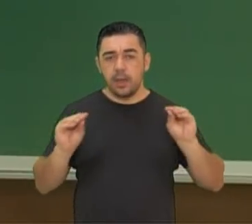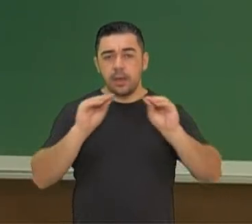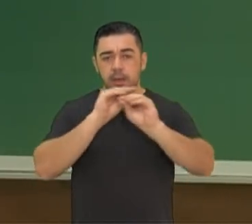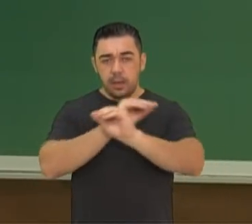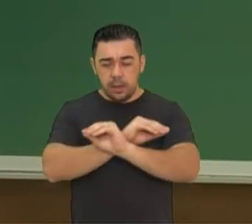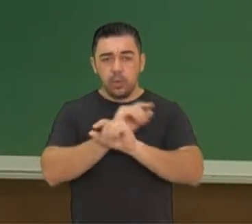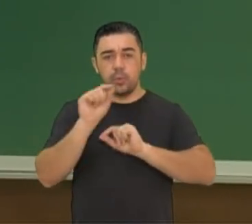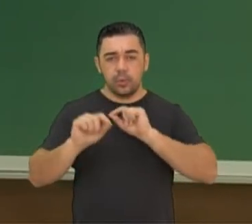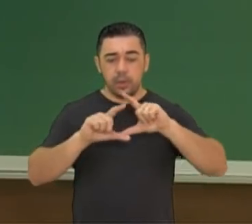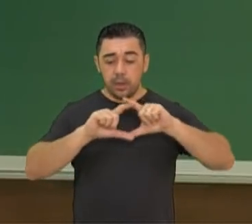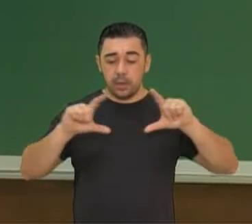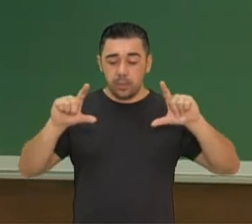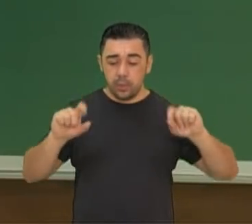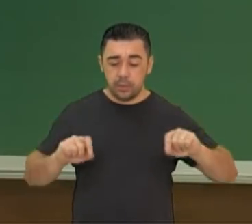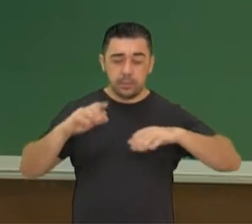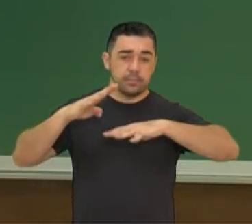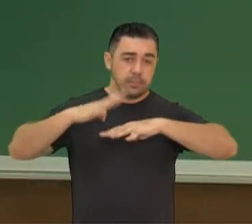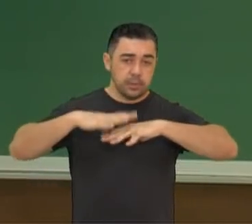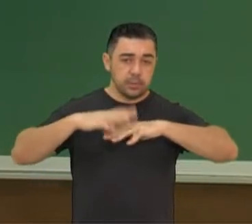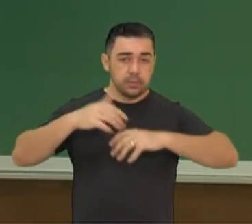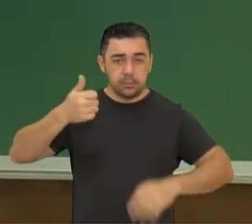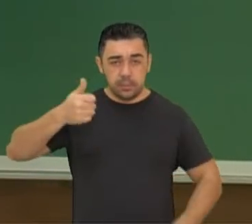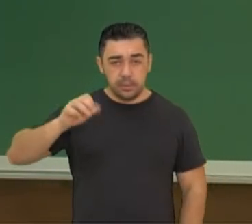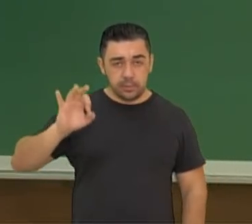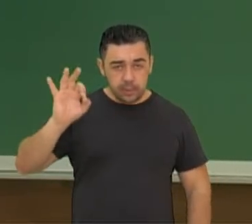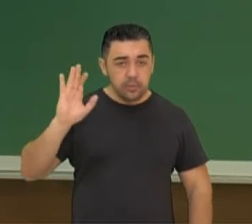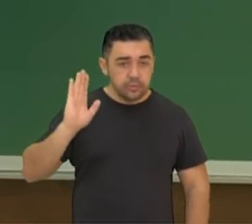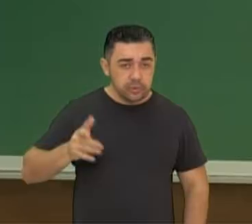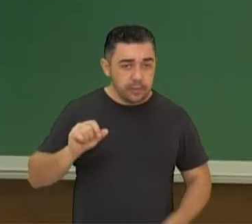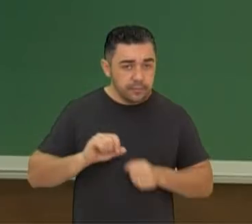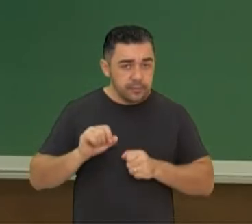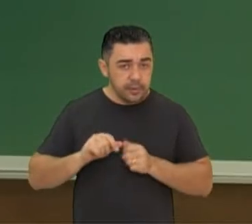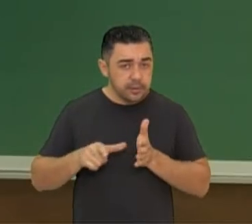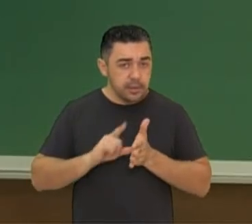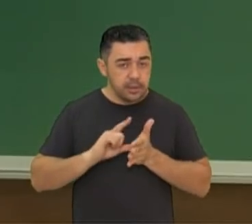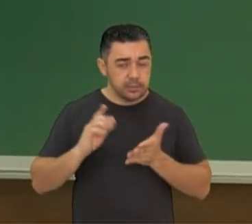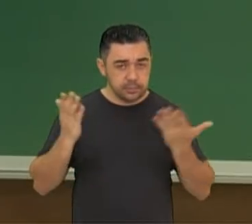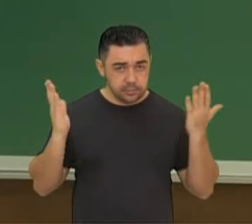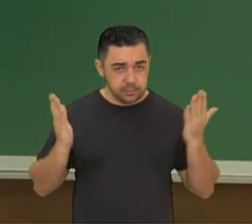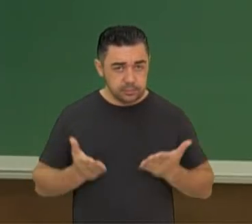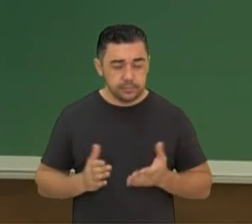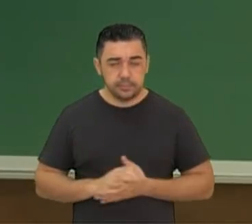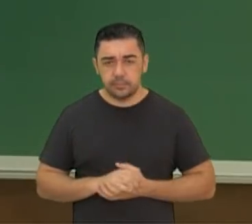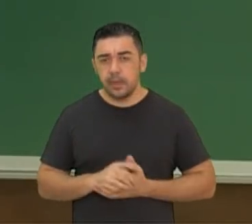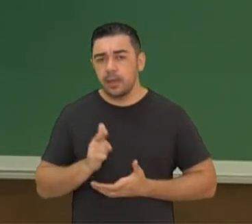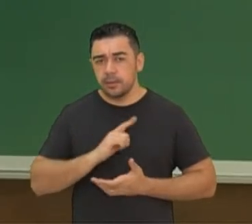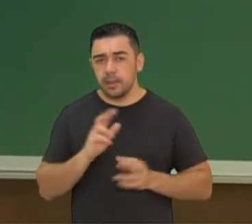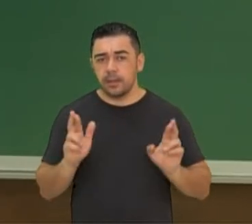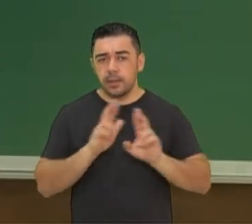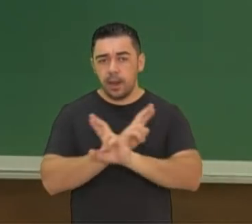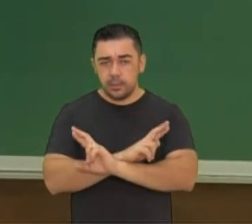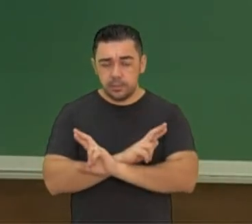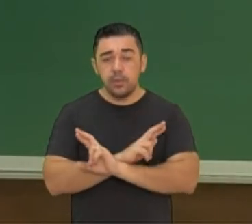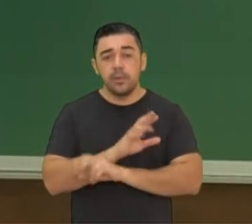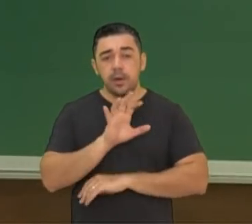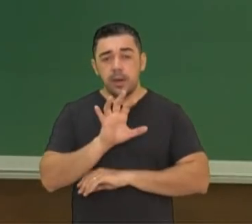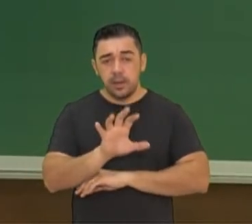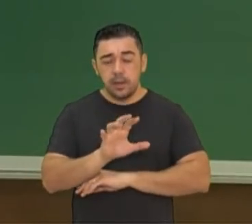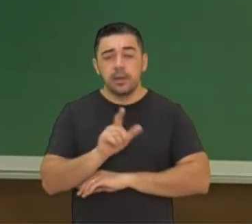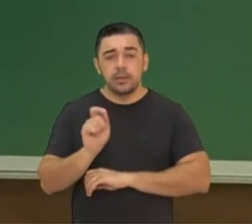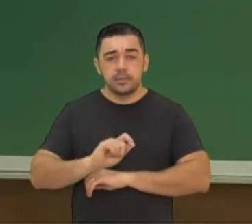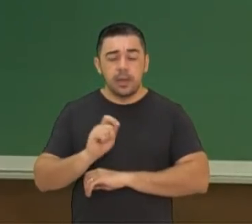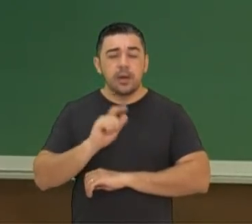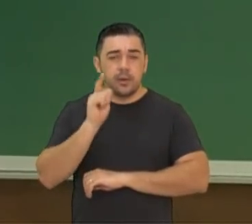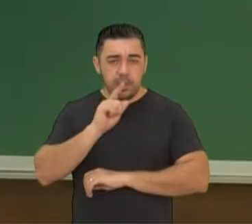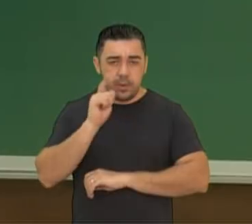com uma incógnita só, que foi o que a gente fez lá no começo, o que a gente já vinha fazendo antes. Tá? Então, se existe essa relação entre as incógnitas, você